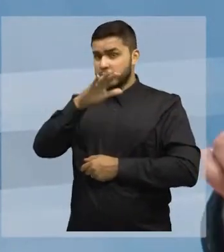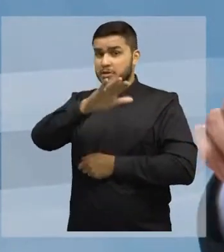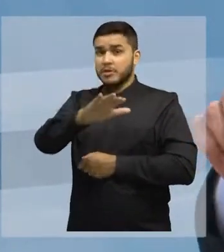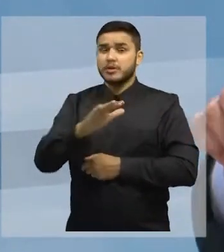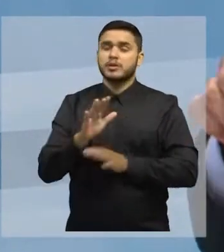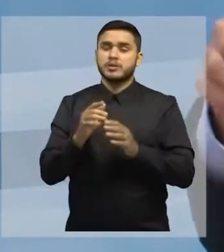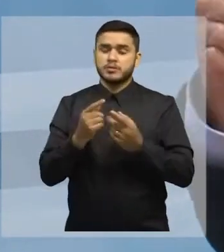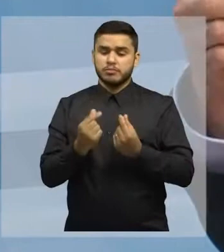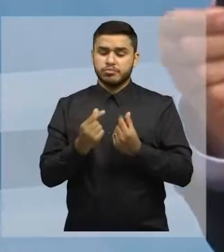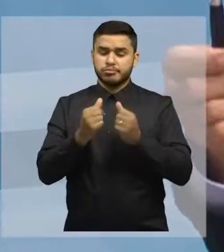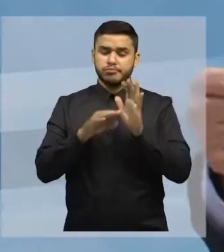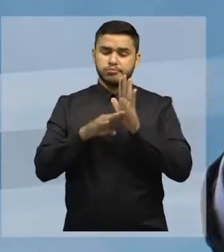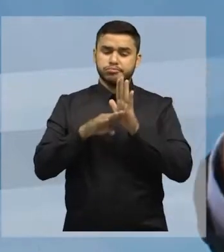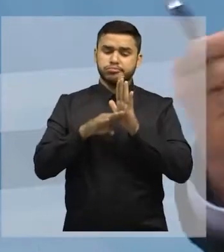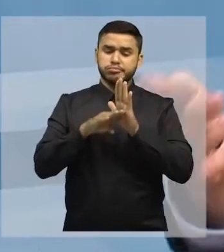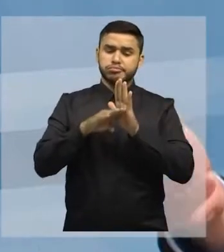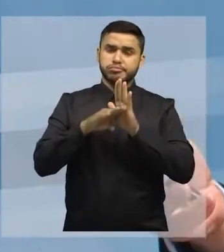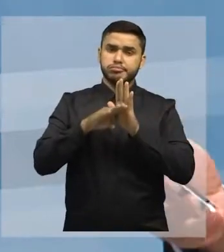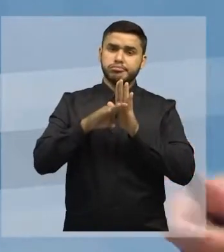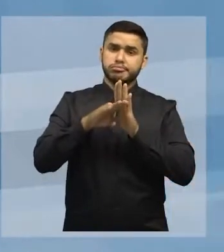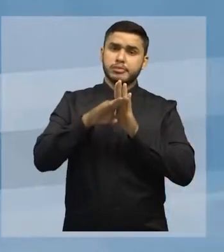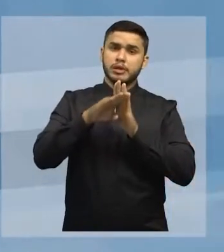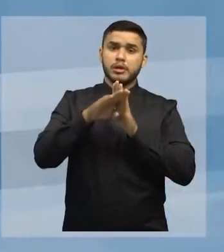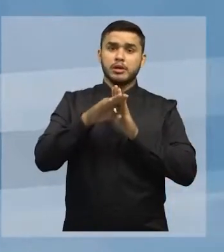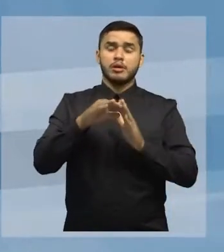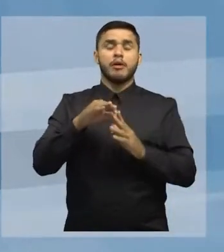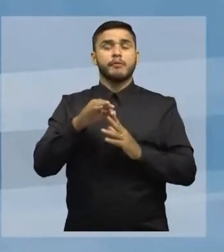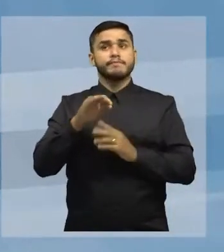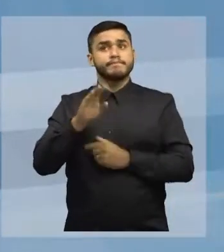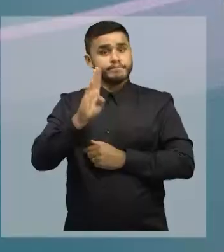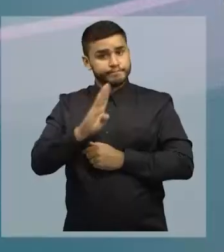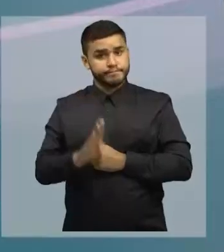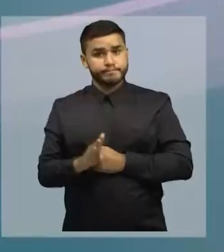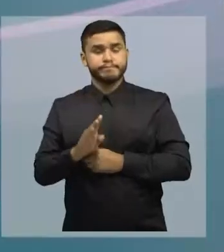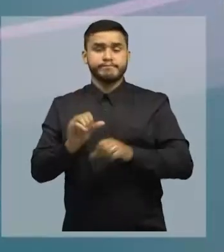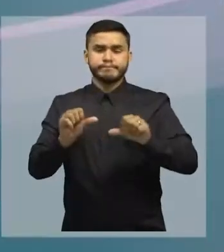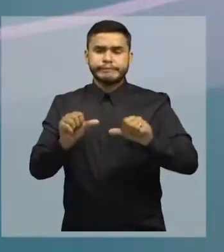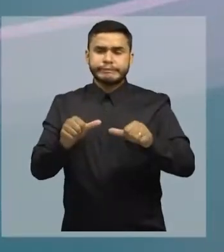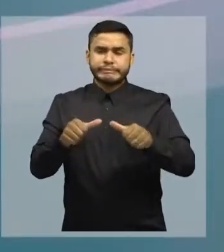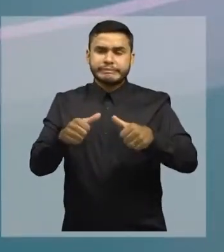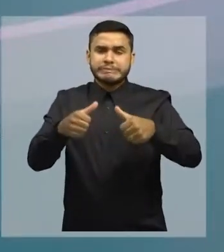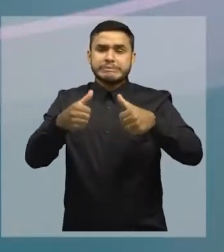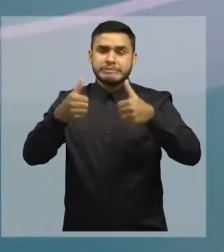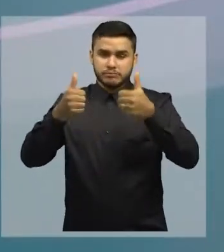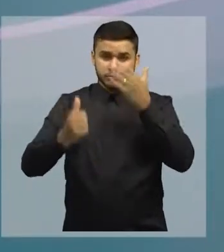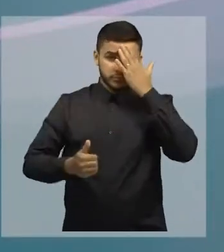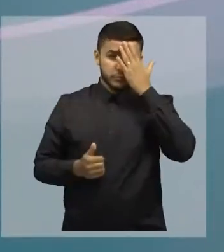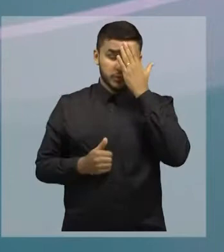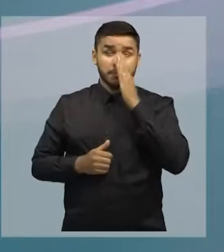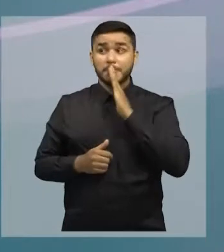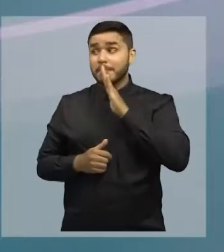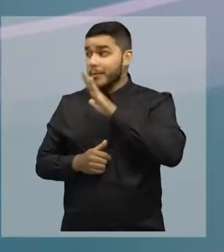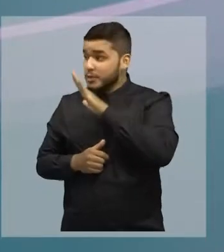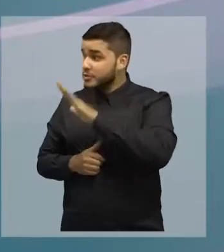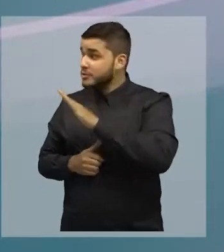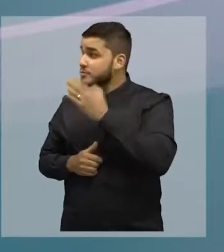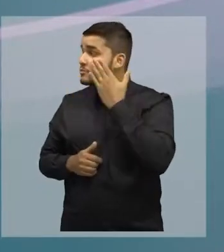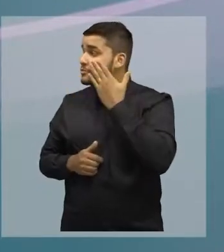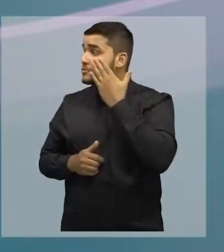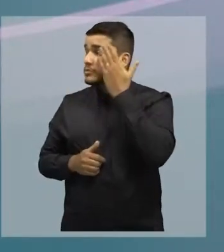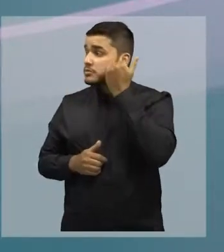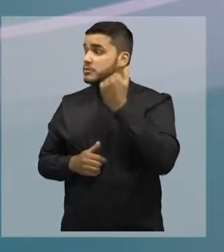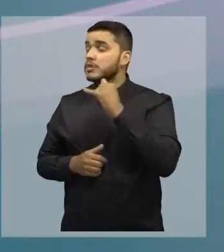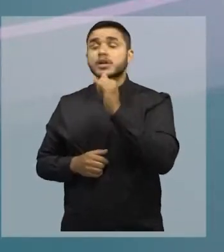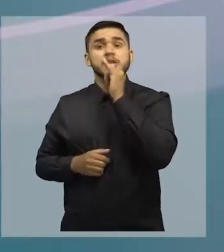da economia começam a dar sinais de positividade. Há, inclusive, quem já acredite que se vai